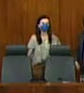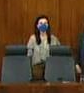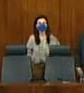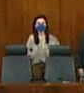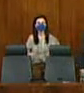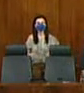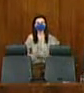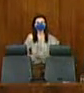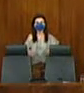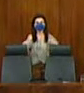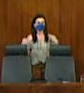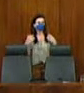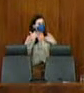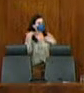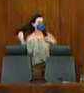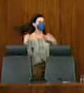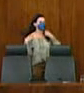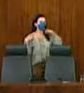Agora ficou bom, né?